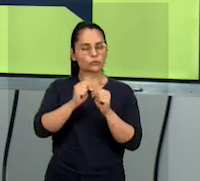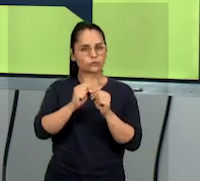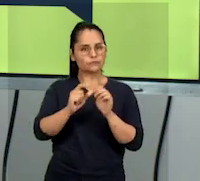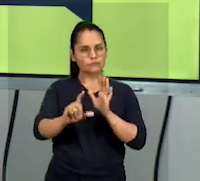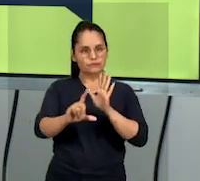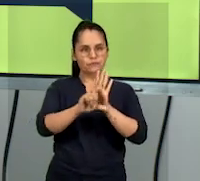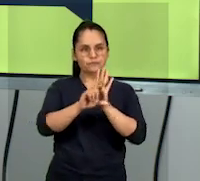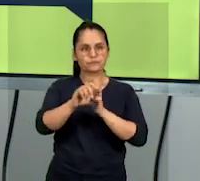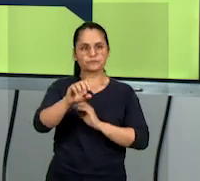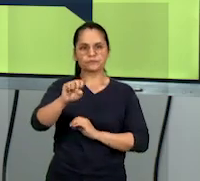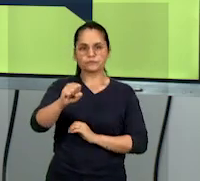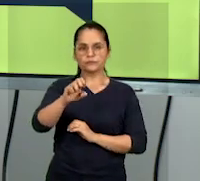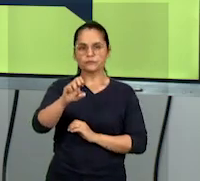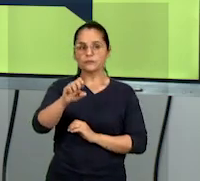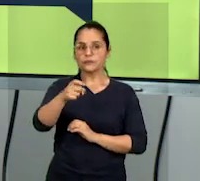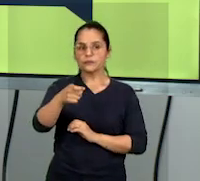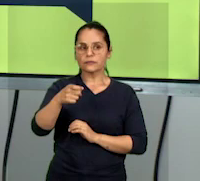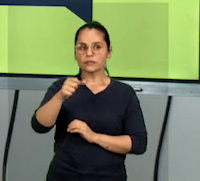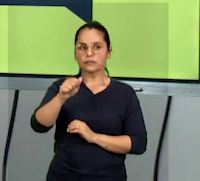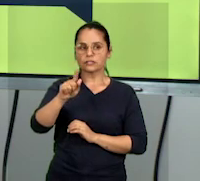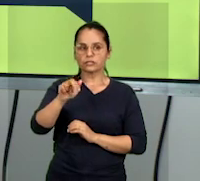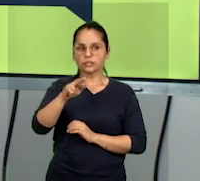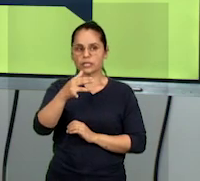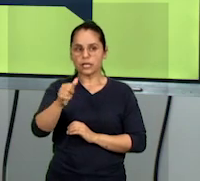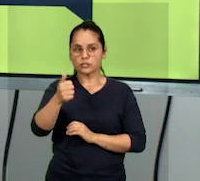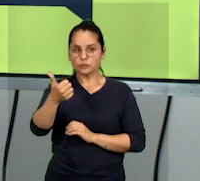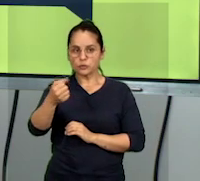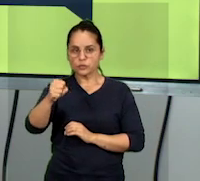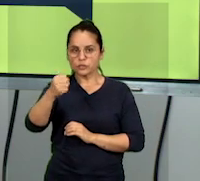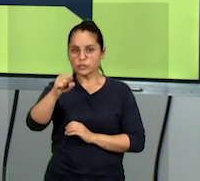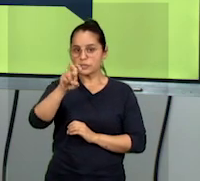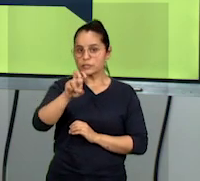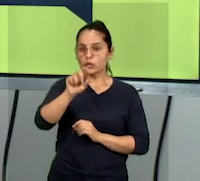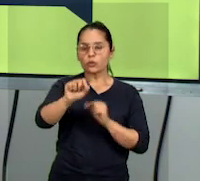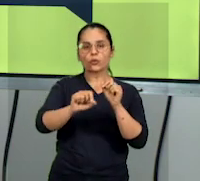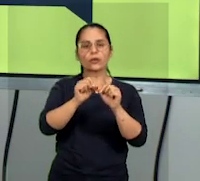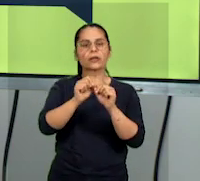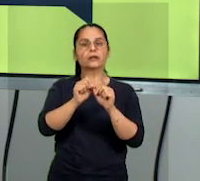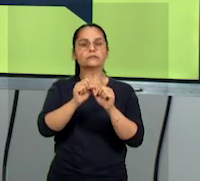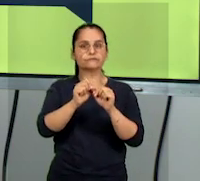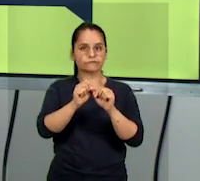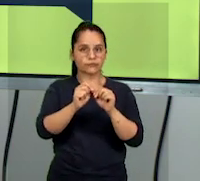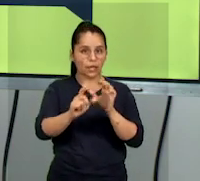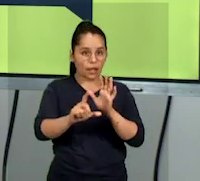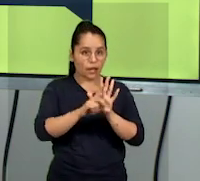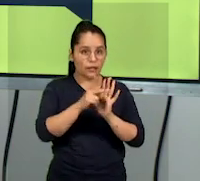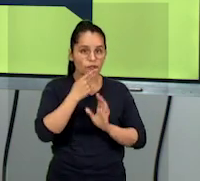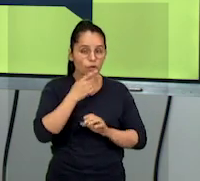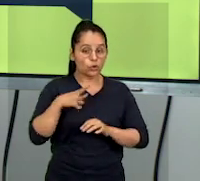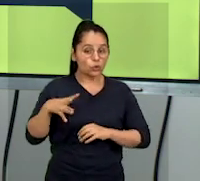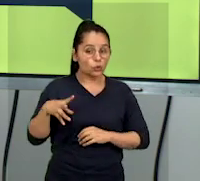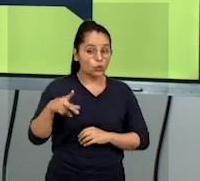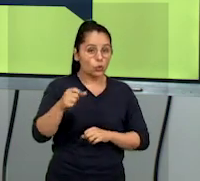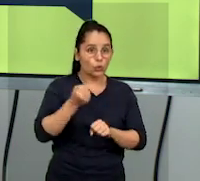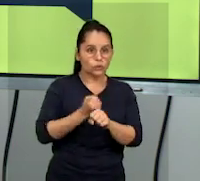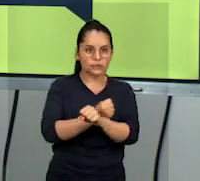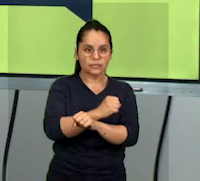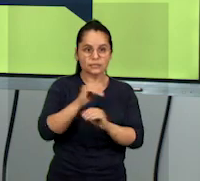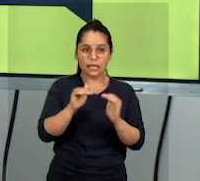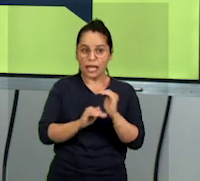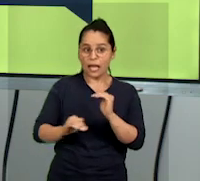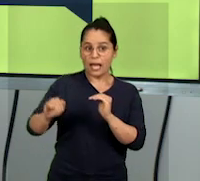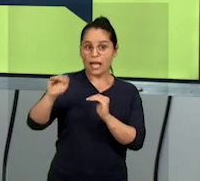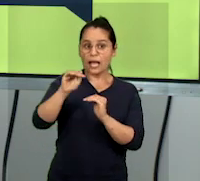dos Sexagenários, em 1885. É a lei que vai dizer que todos os escravizados acima de